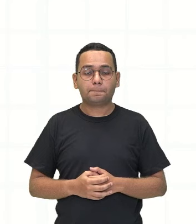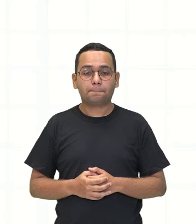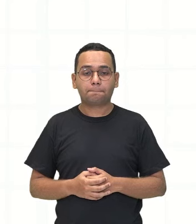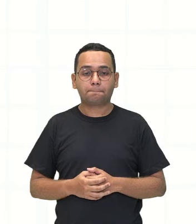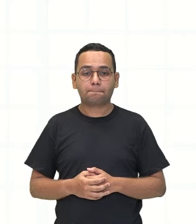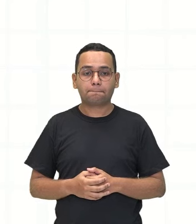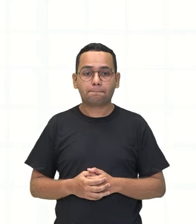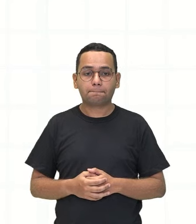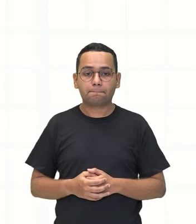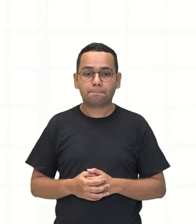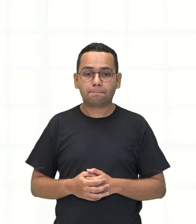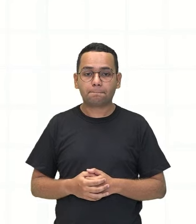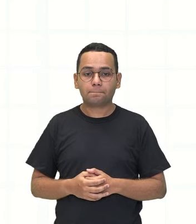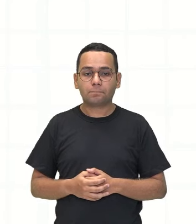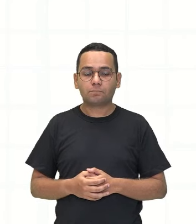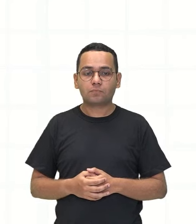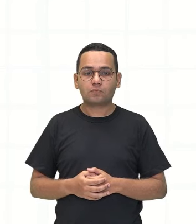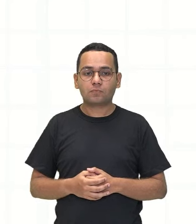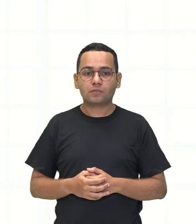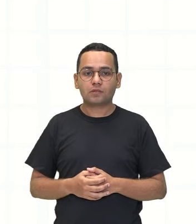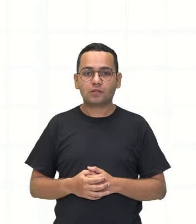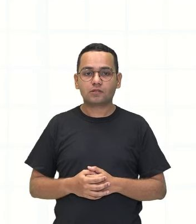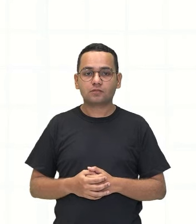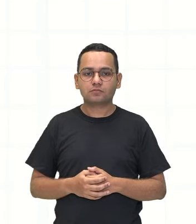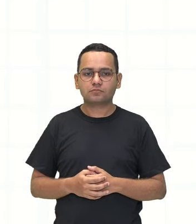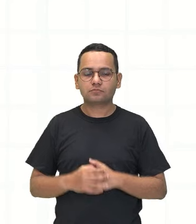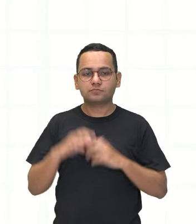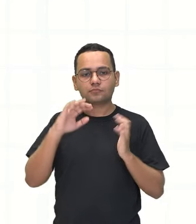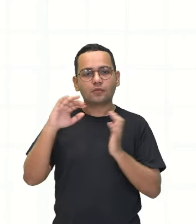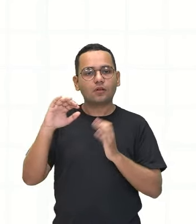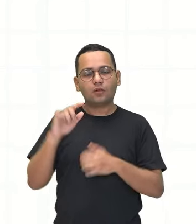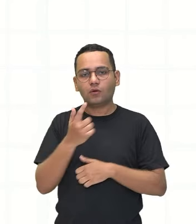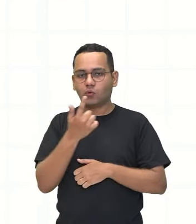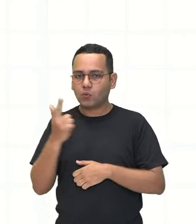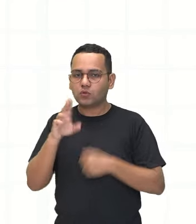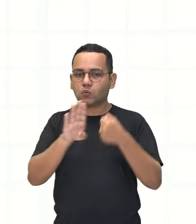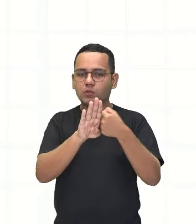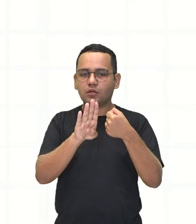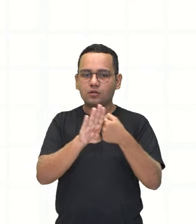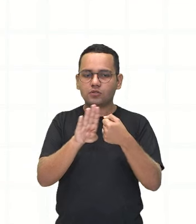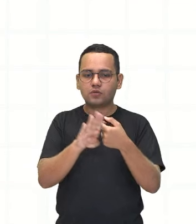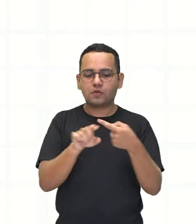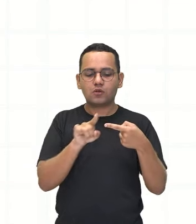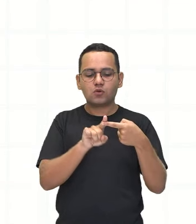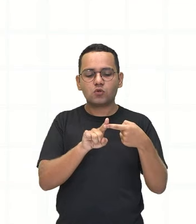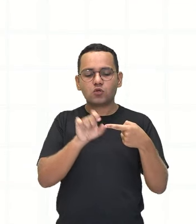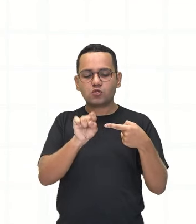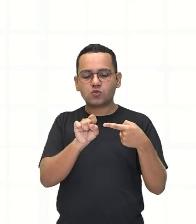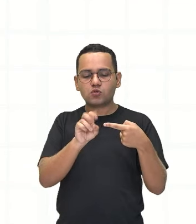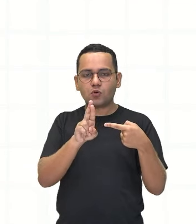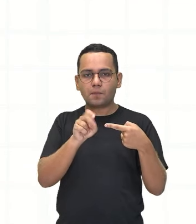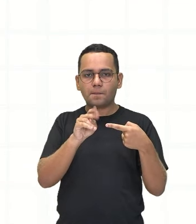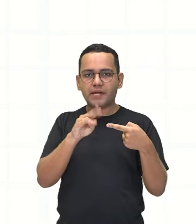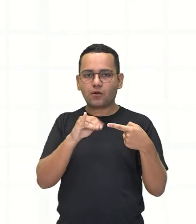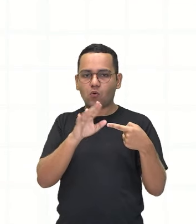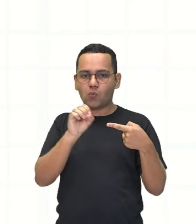Agora, a gente vai seguir para os sobrecomuns. Ó, o substantivo